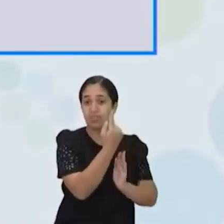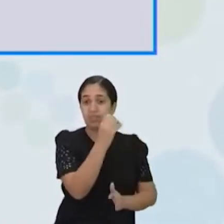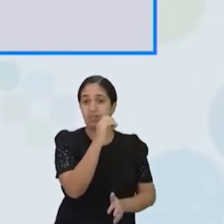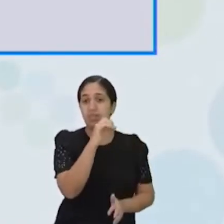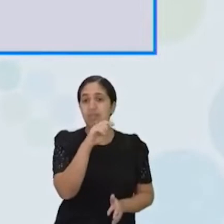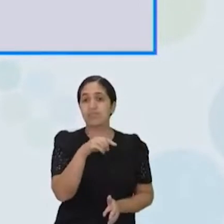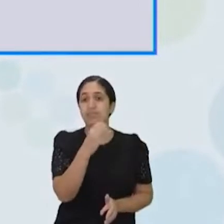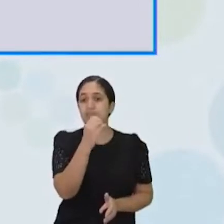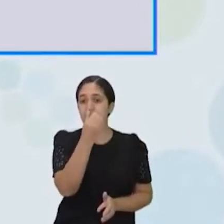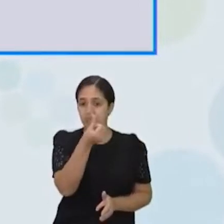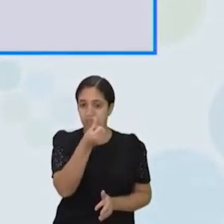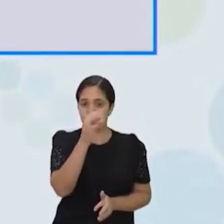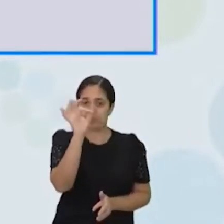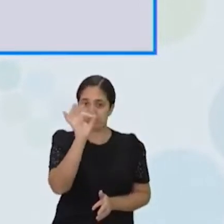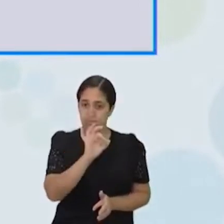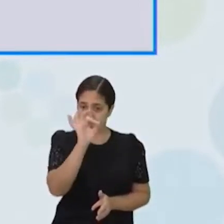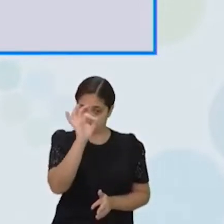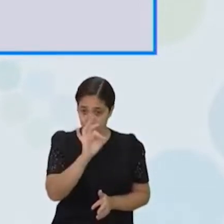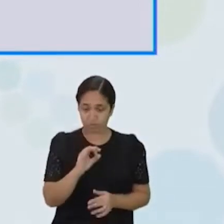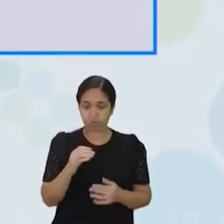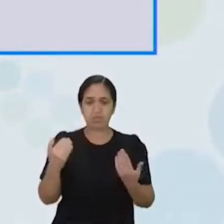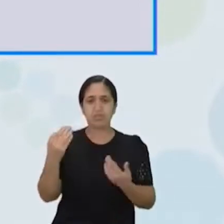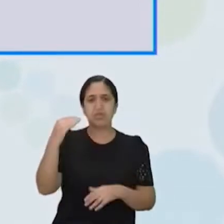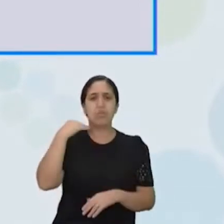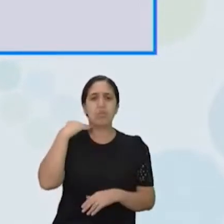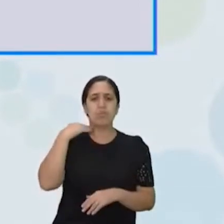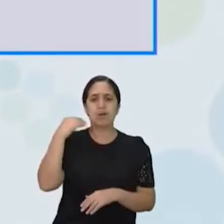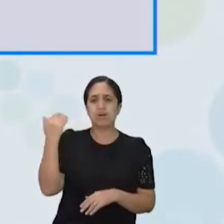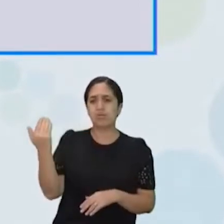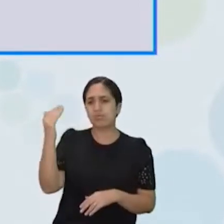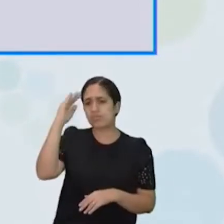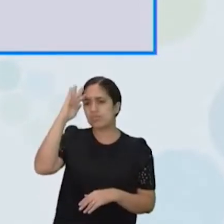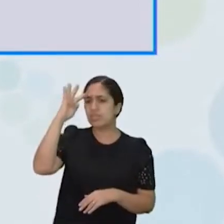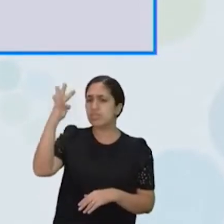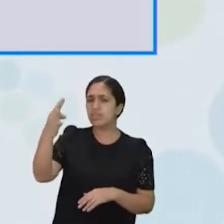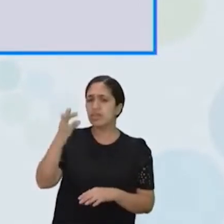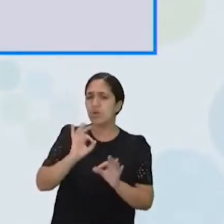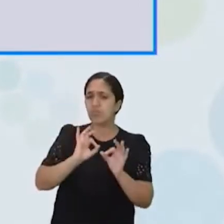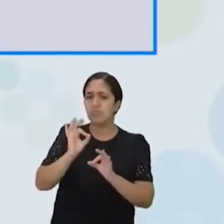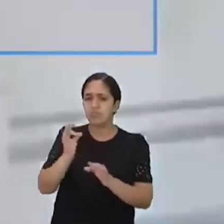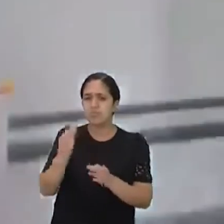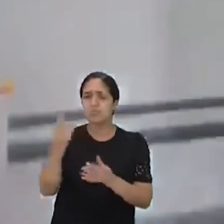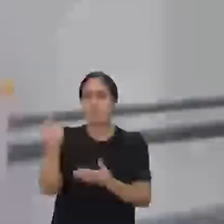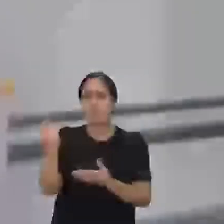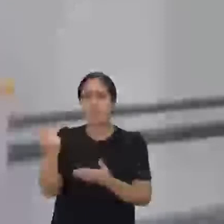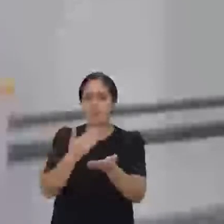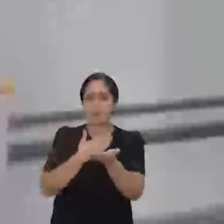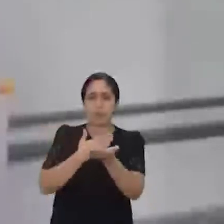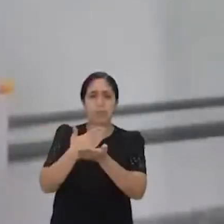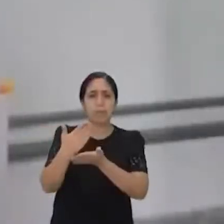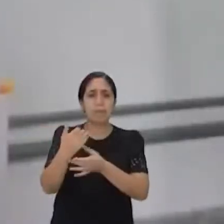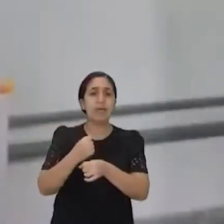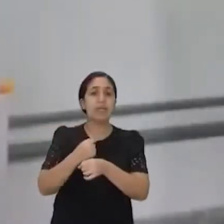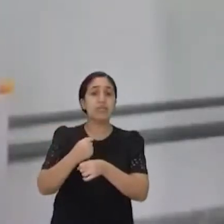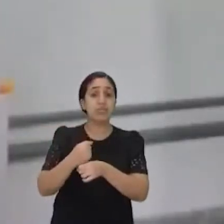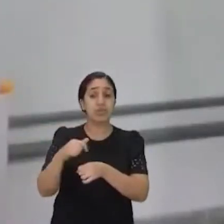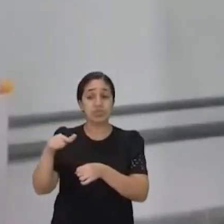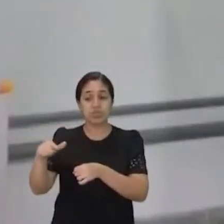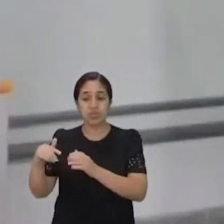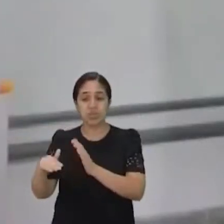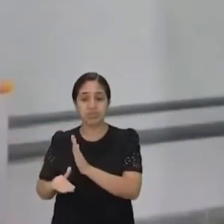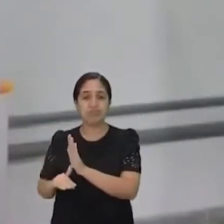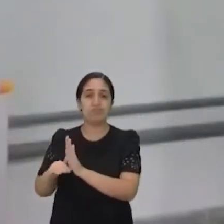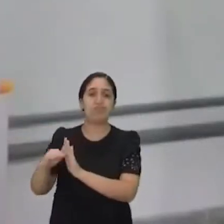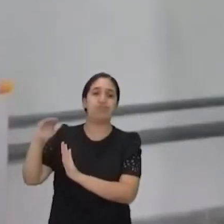de 10%. Então, o Banco Central precisa começar o ano elevando a taxa Selic já para começar a conter